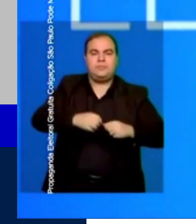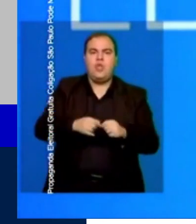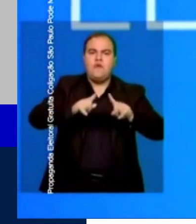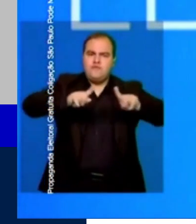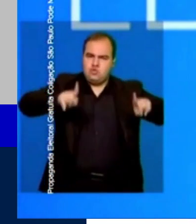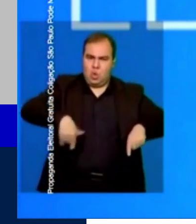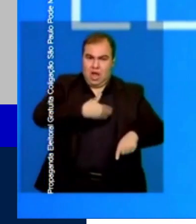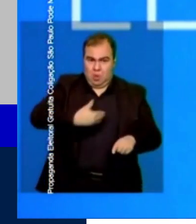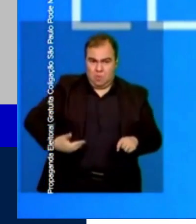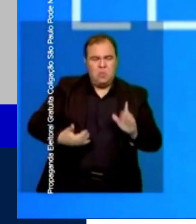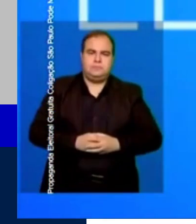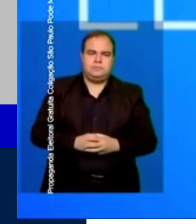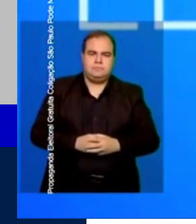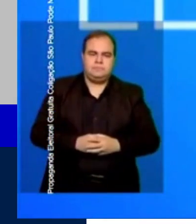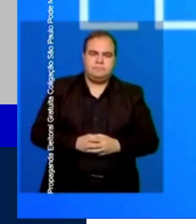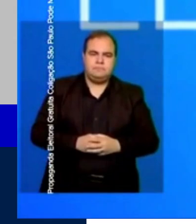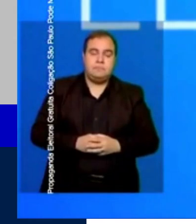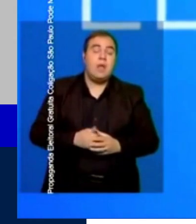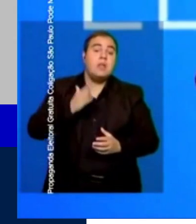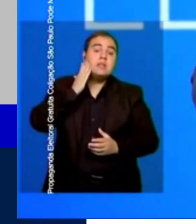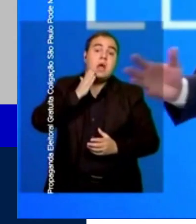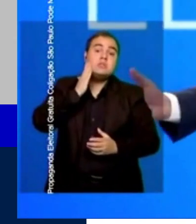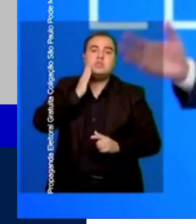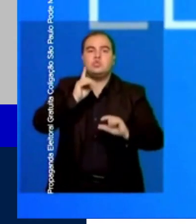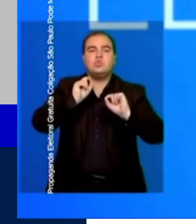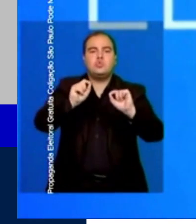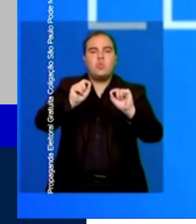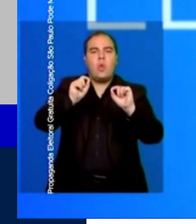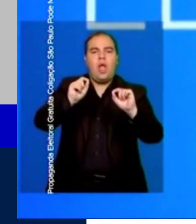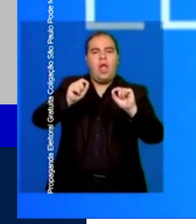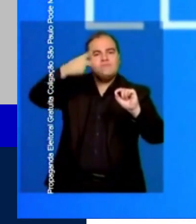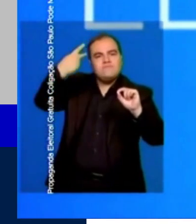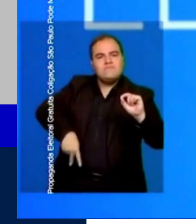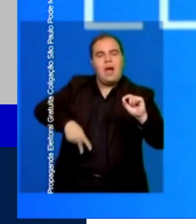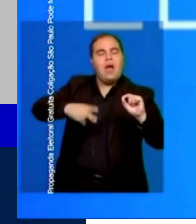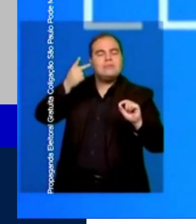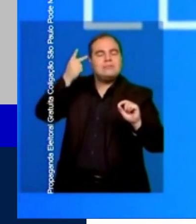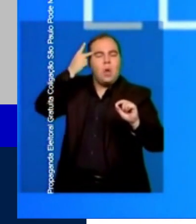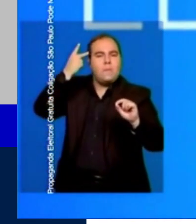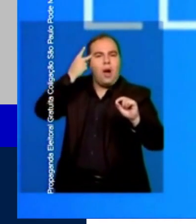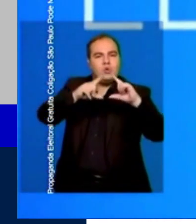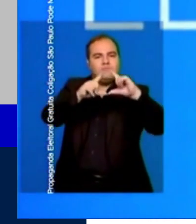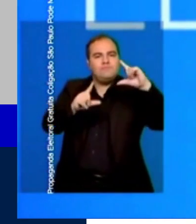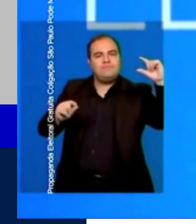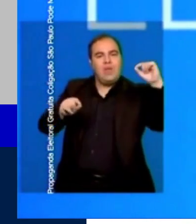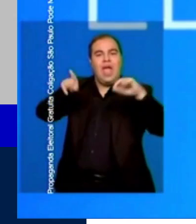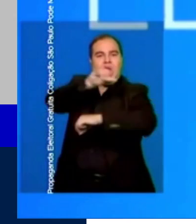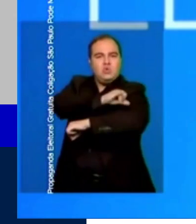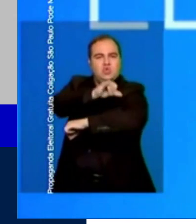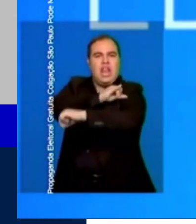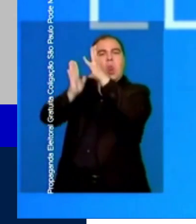aumento acima da inflação. Mentira. Tarcísio vai trazer para São Paulo o modelo de segurança pública do Rio de Janeiro.